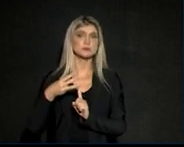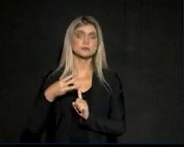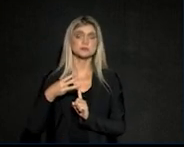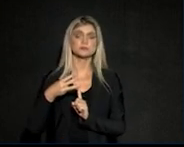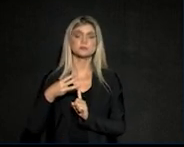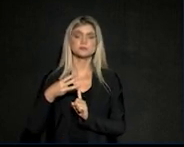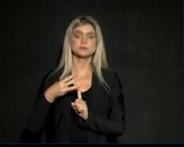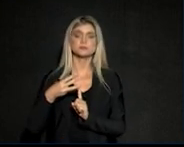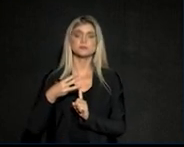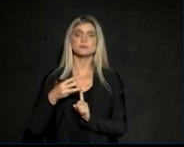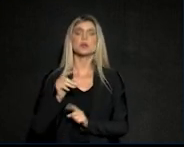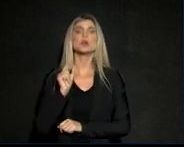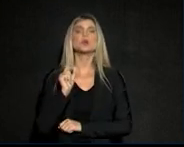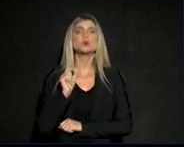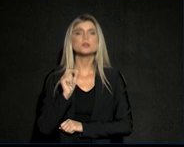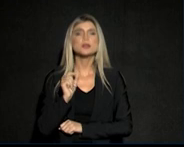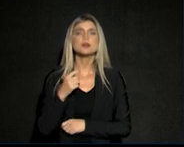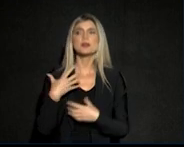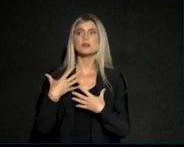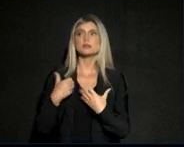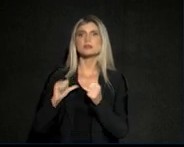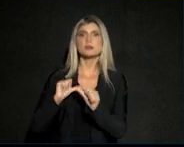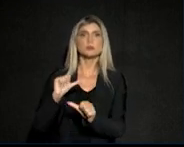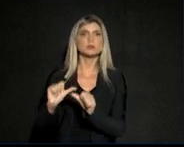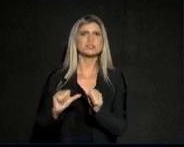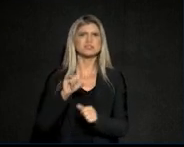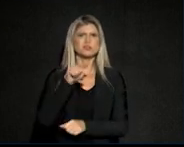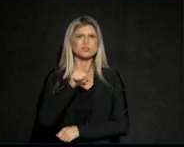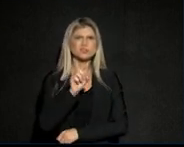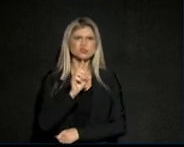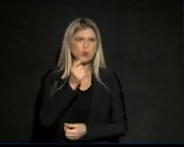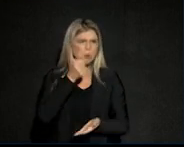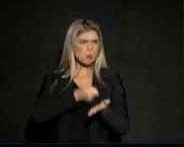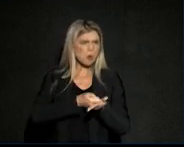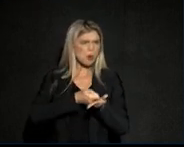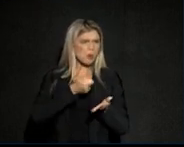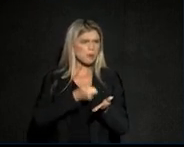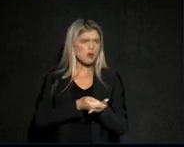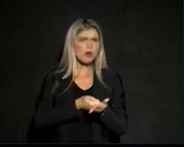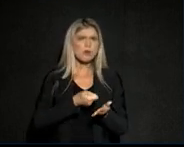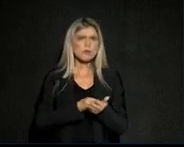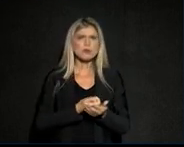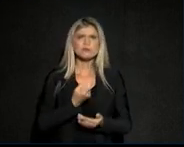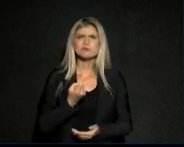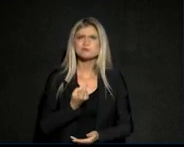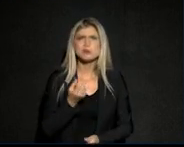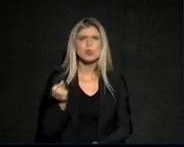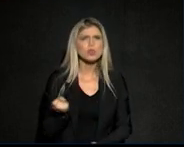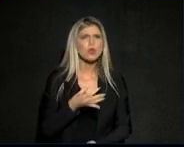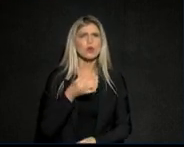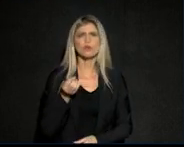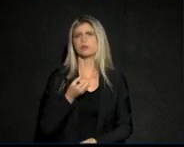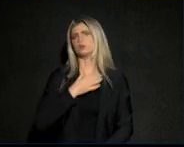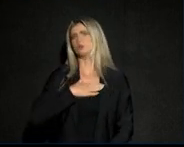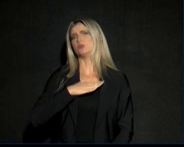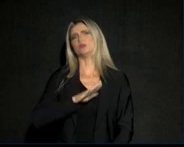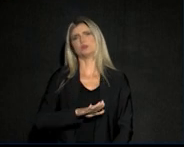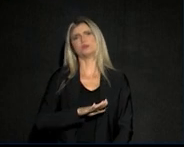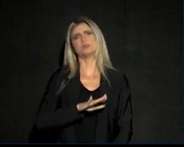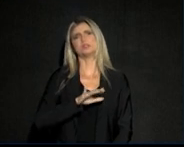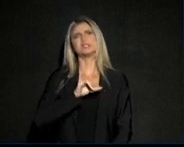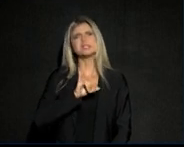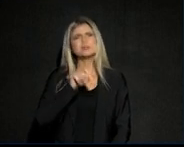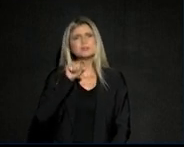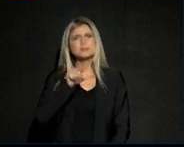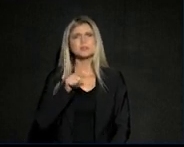fazer é ter propensão a Inovação e se você é um monopolista você não vai incentivar Inovar então se você quer o que não tem uma visão de